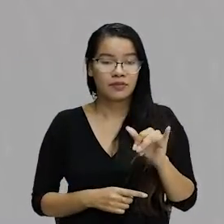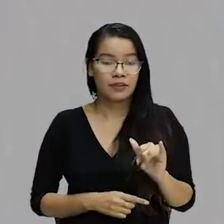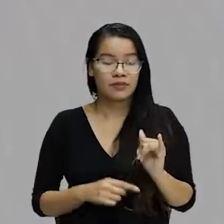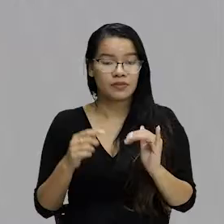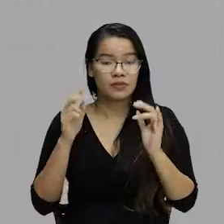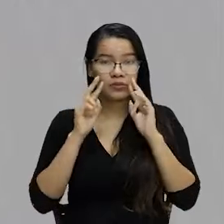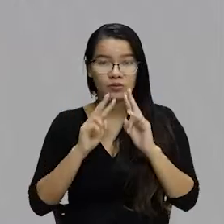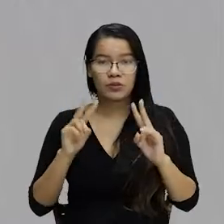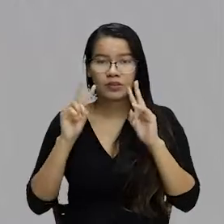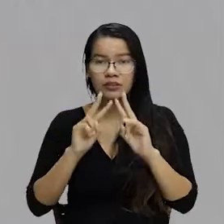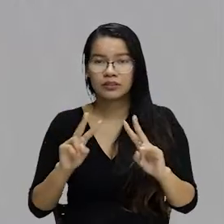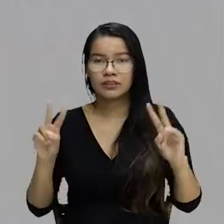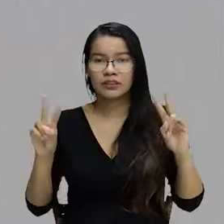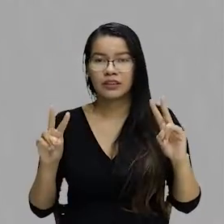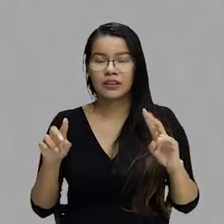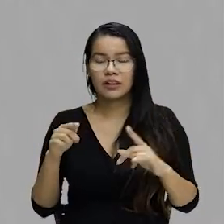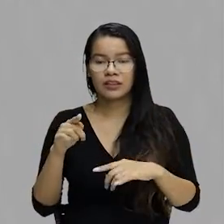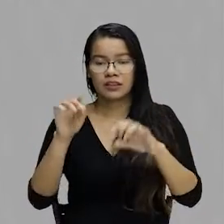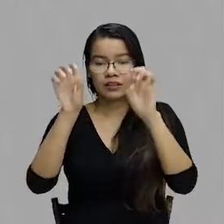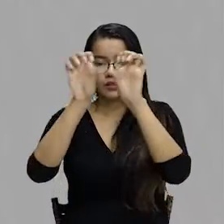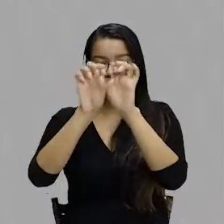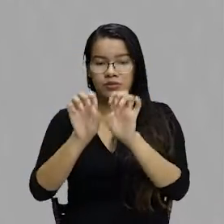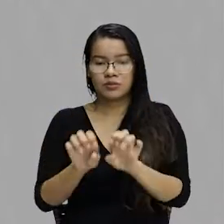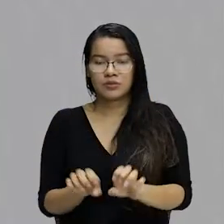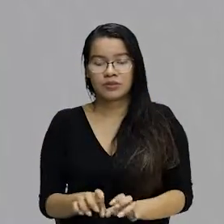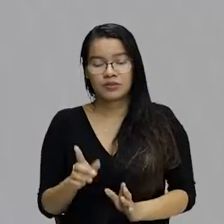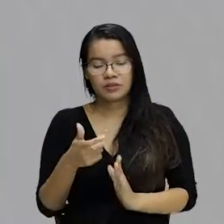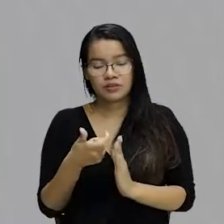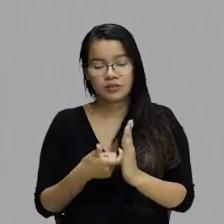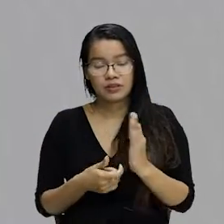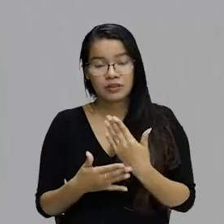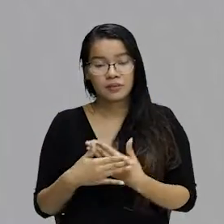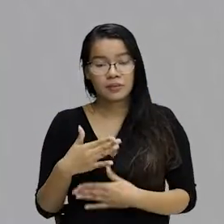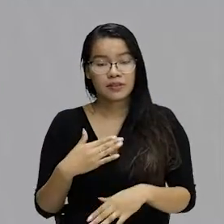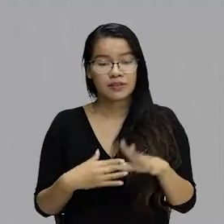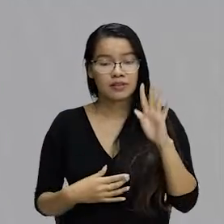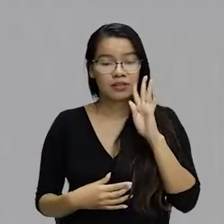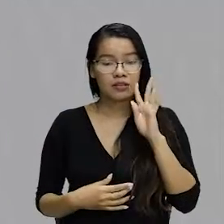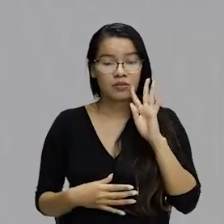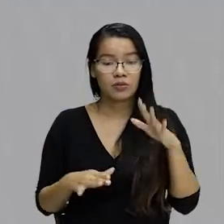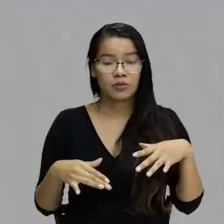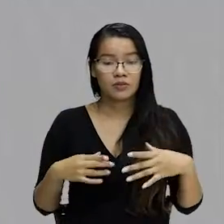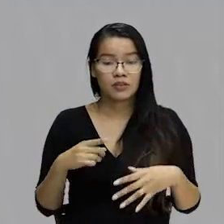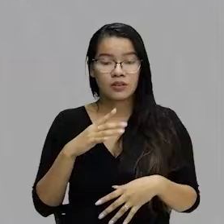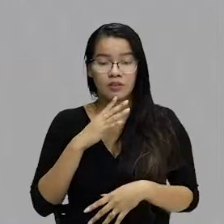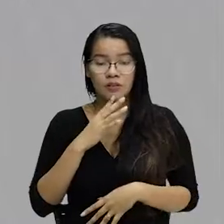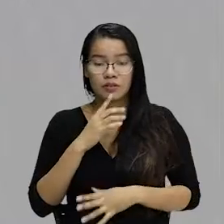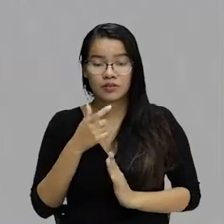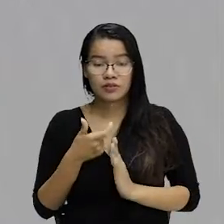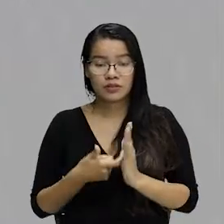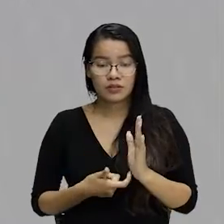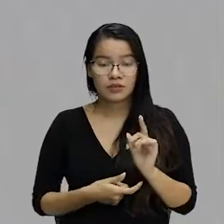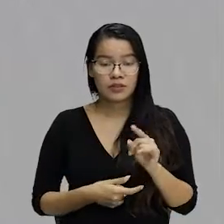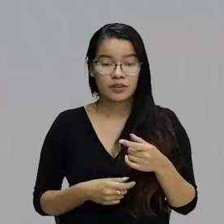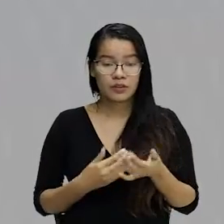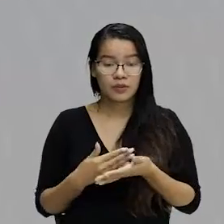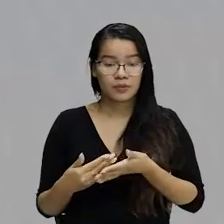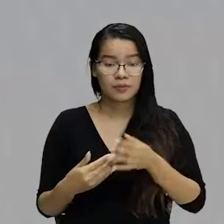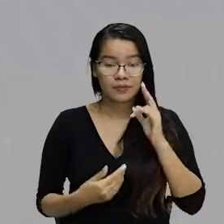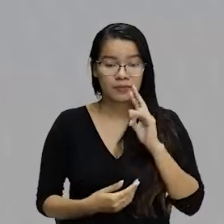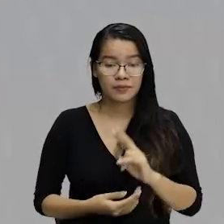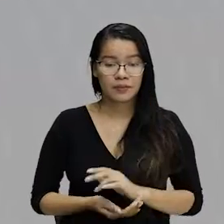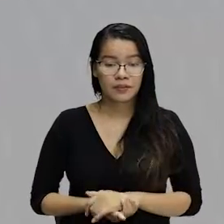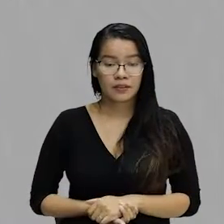visualizar aquela estrutura textual. E mais legal ainda, quando você conhece o texto e você começa a